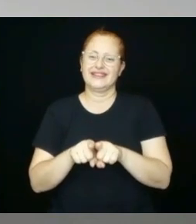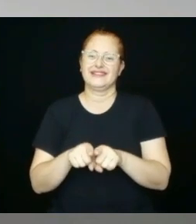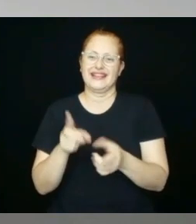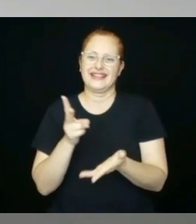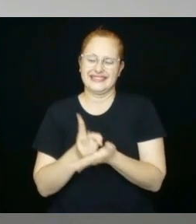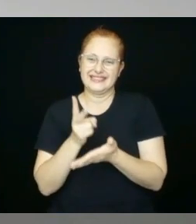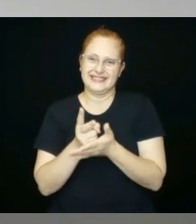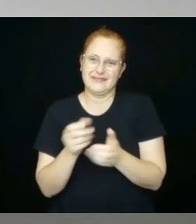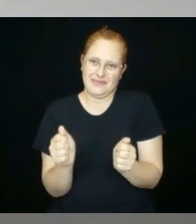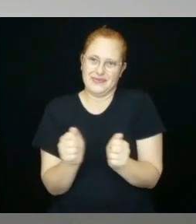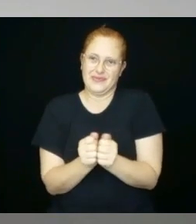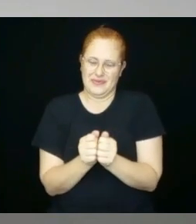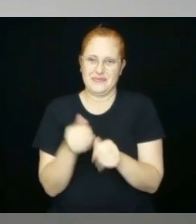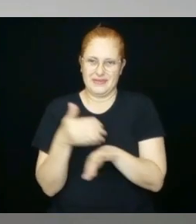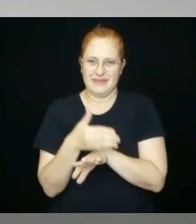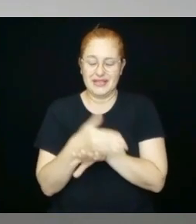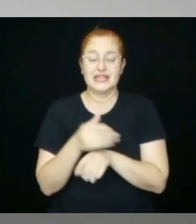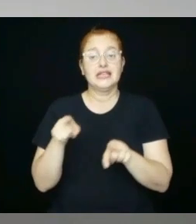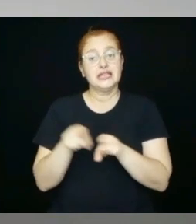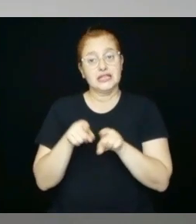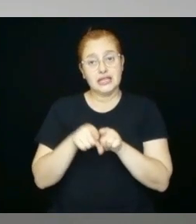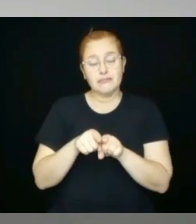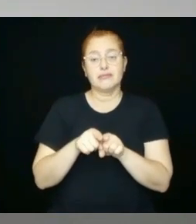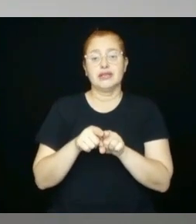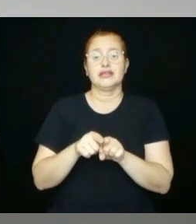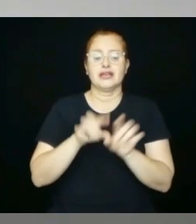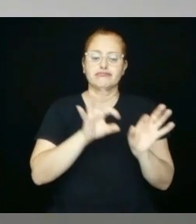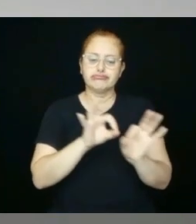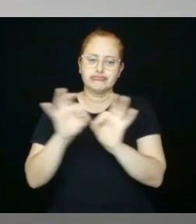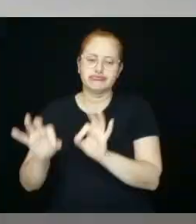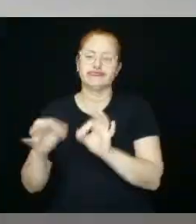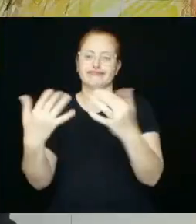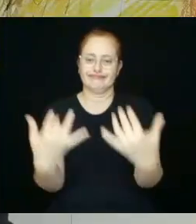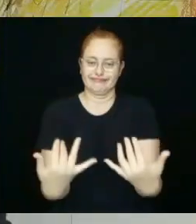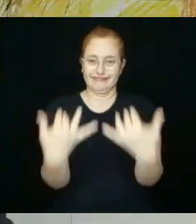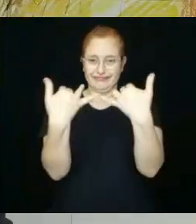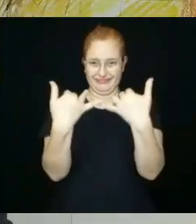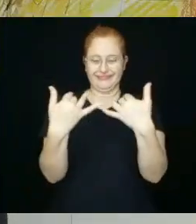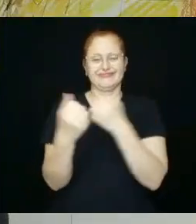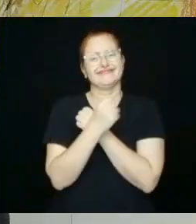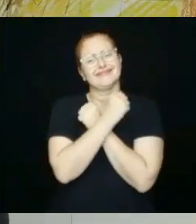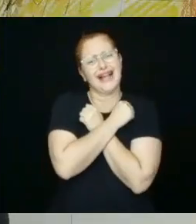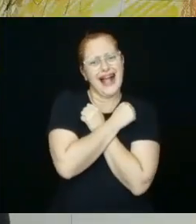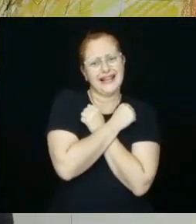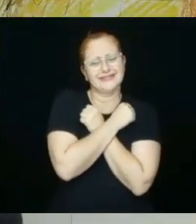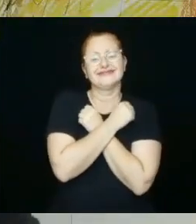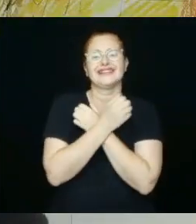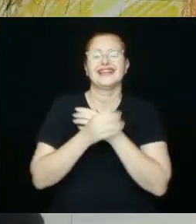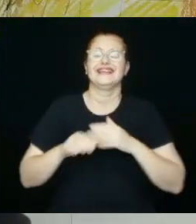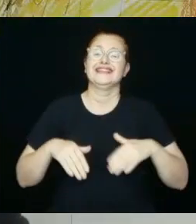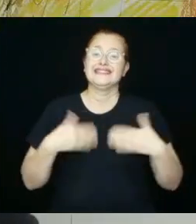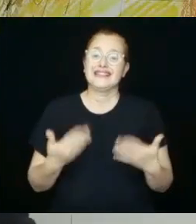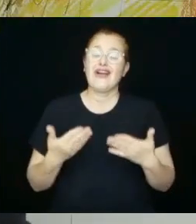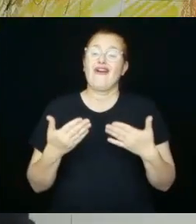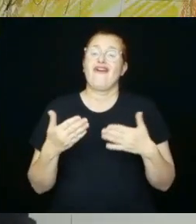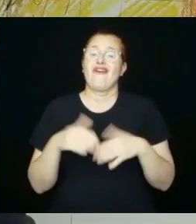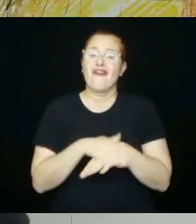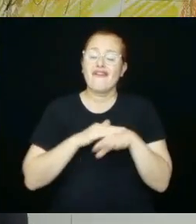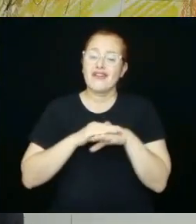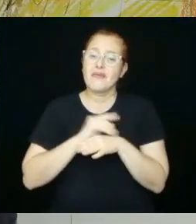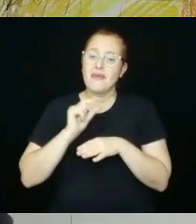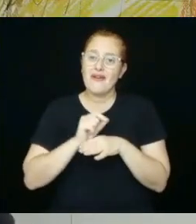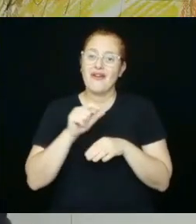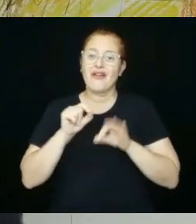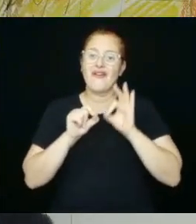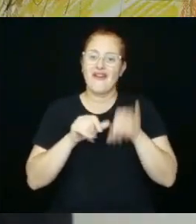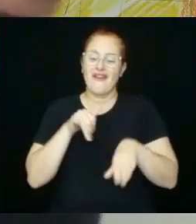todas. E o pessoal que está assistindo de fora, que não pôde vir, assim, fica um abraço. E a gente vai conversar um pouco sobre o que